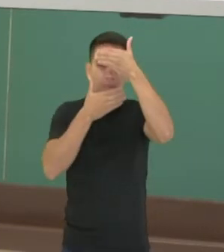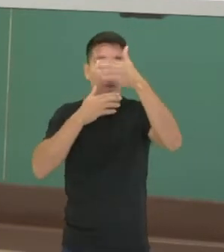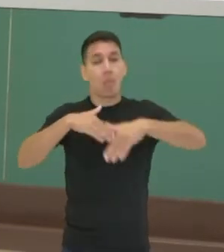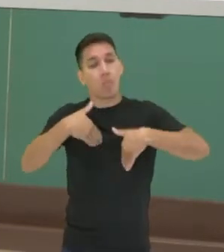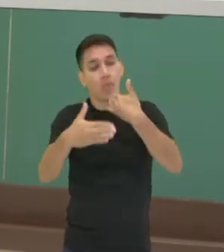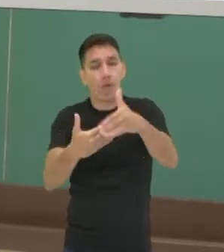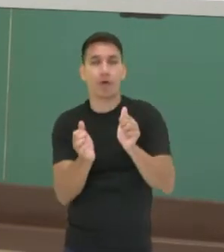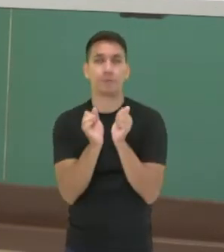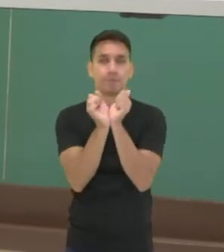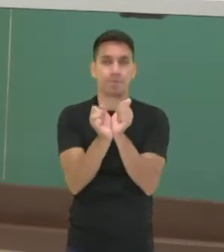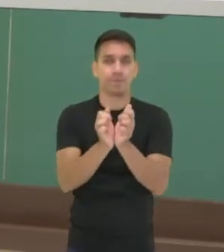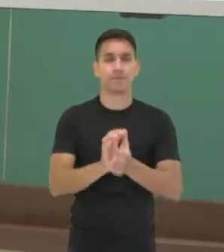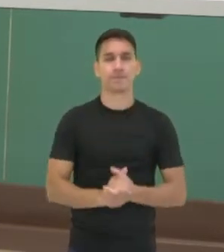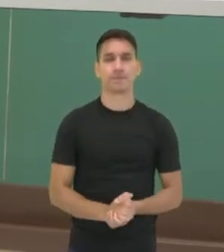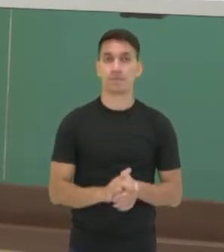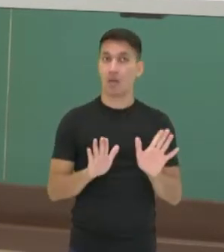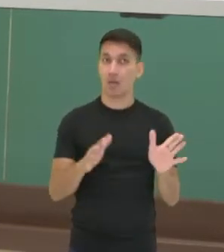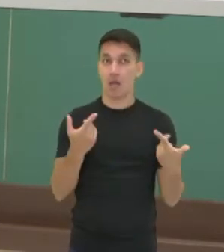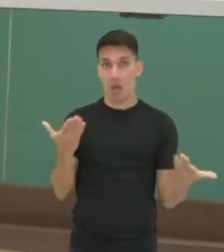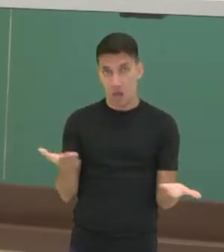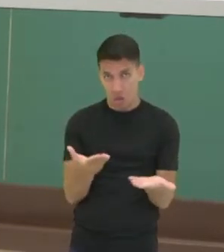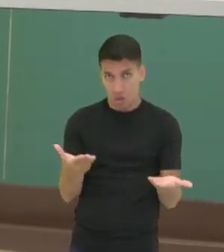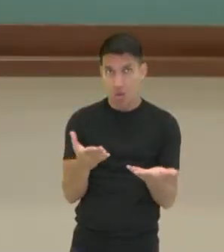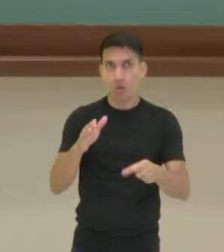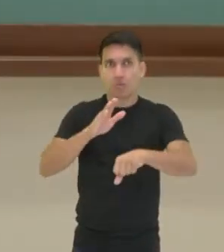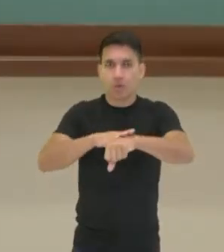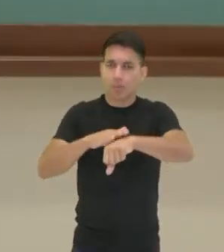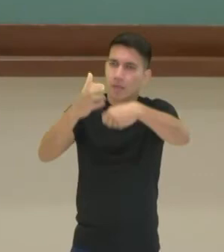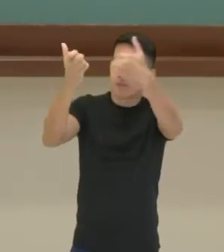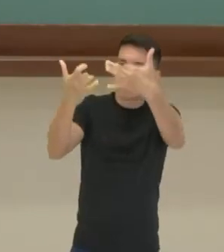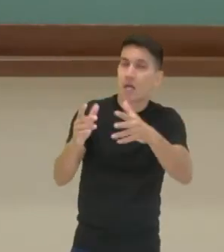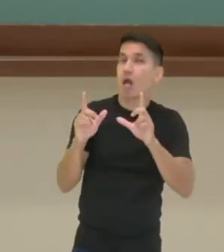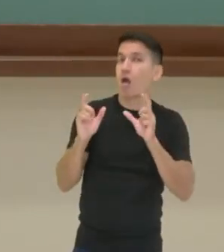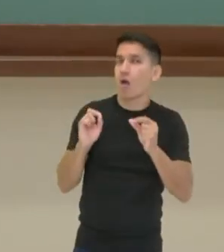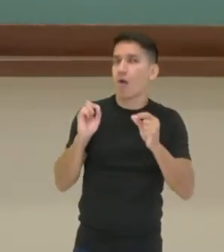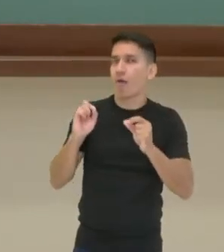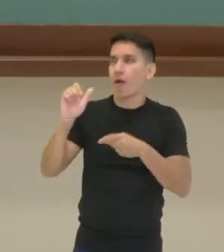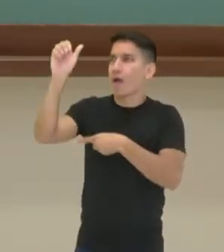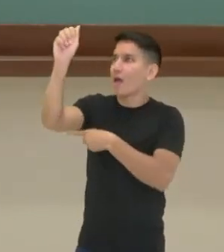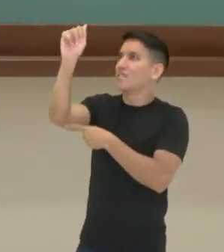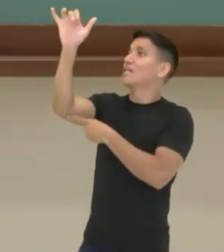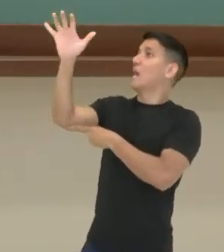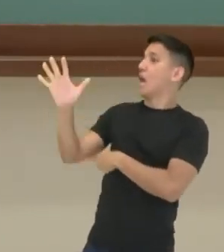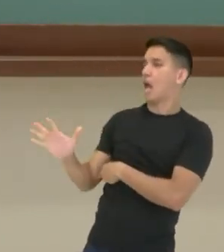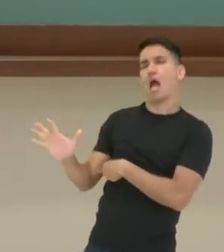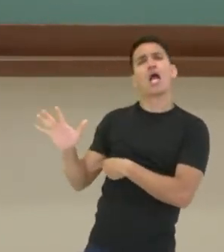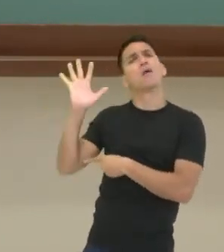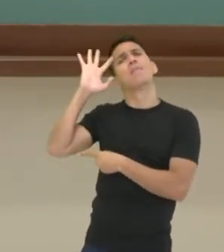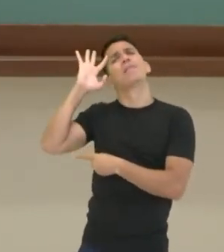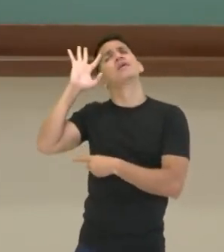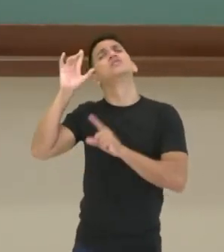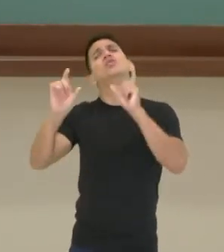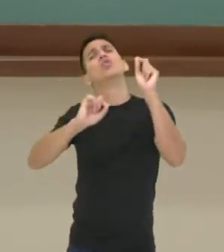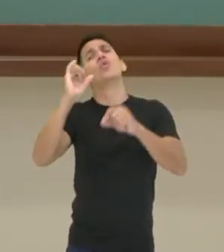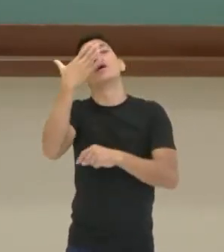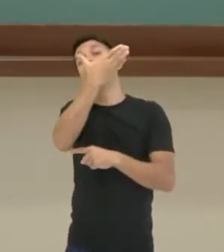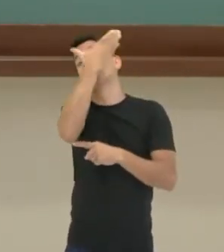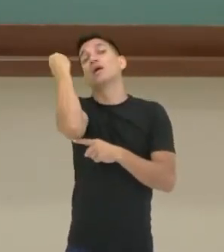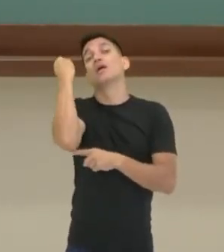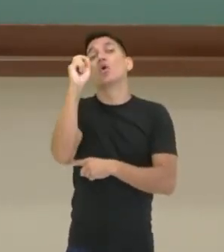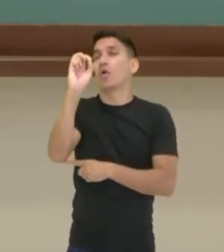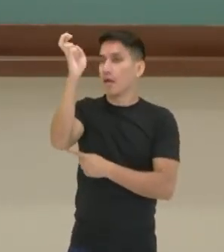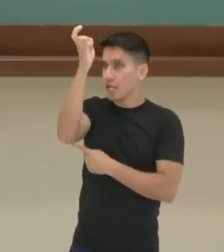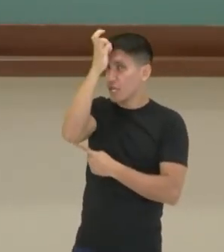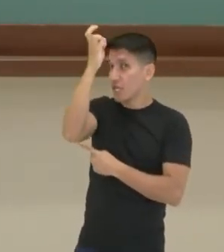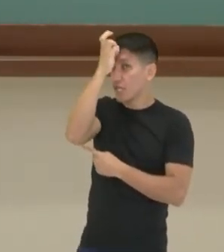escravização. Agora, quando nós falamos em África, muitas vezes parece que as pessoas esquecem que o